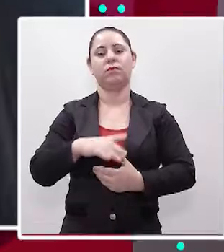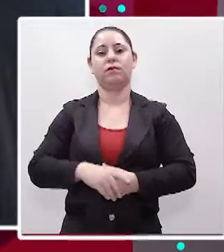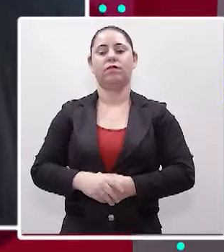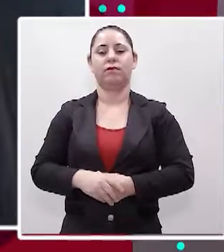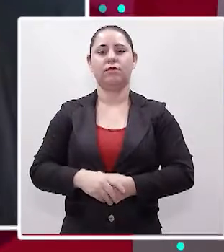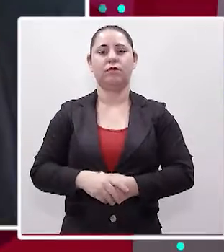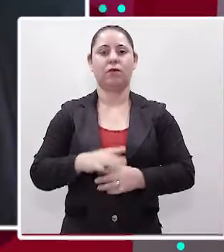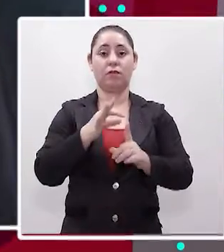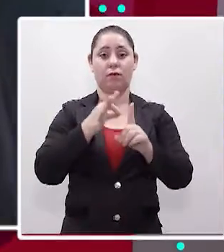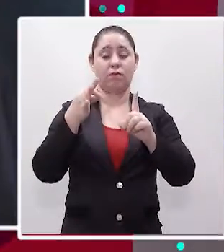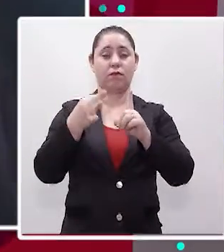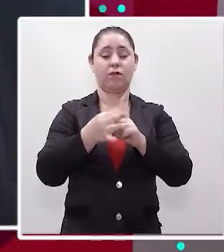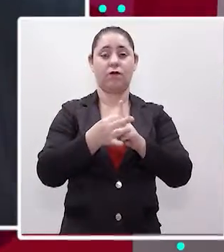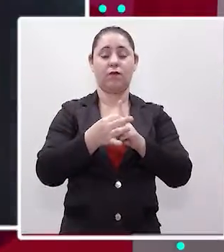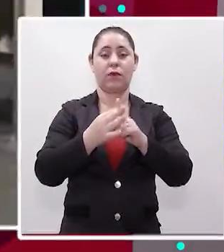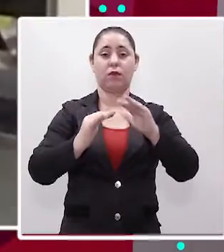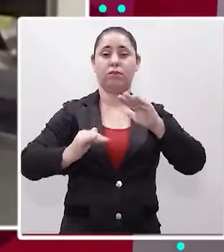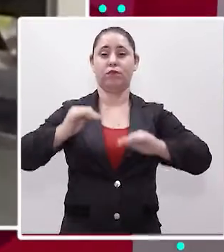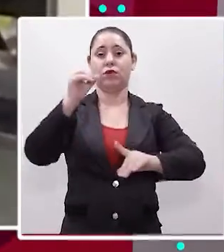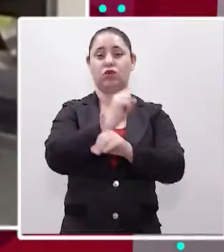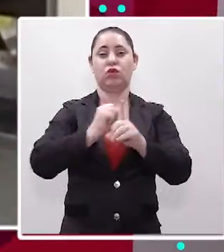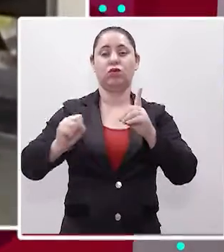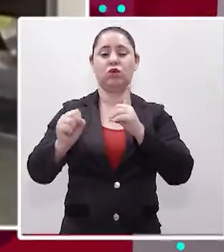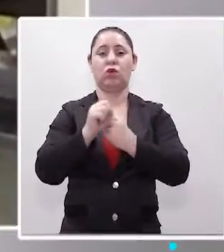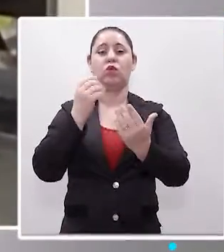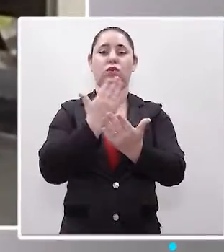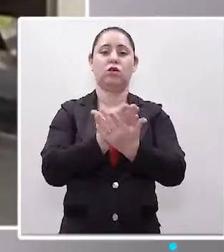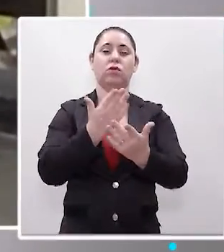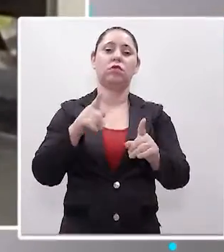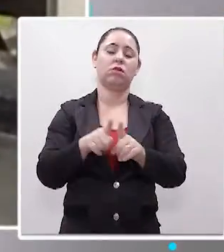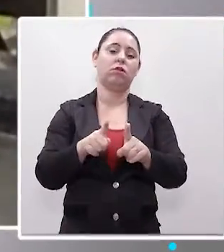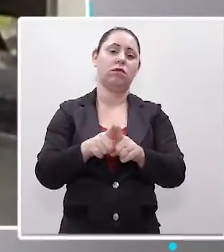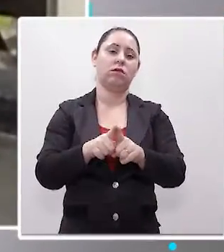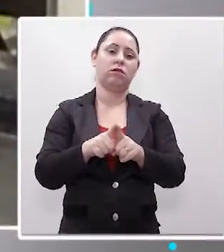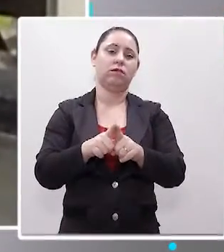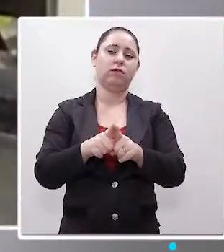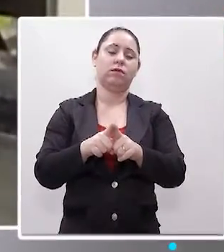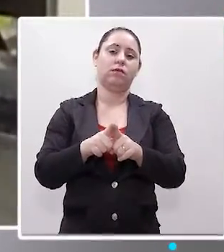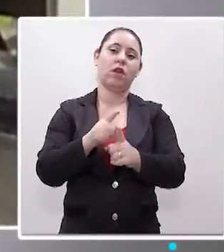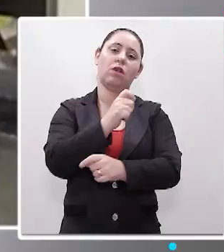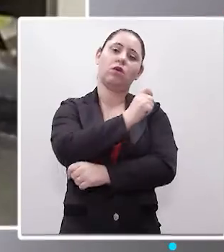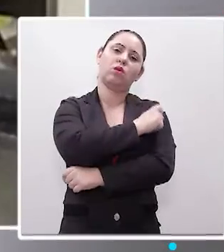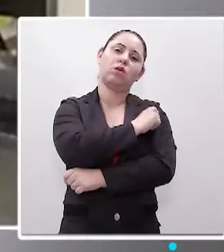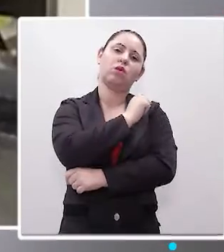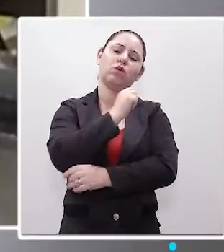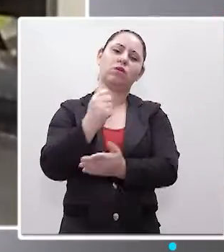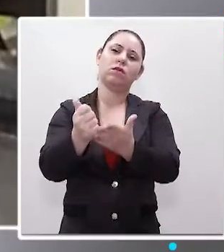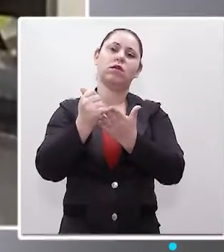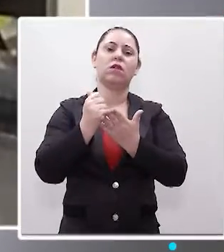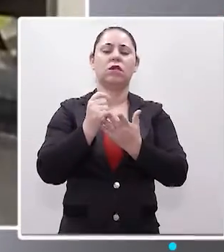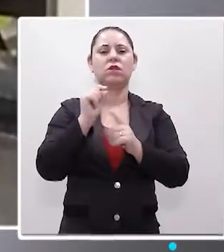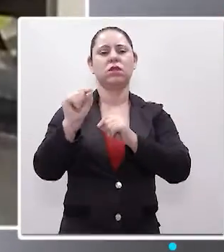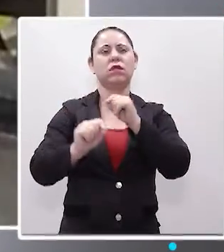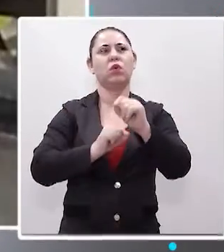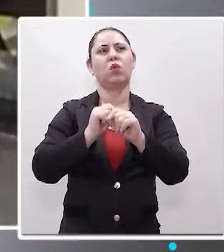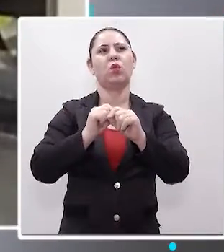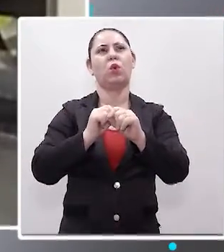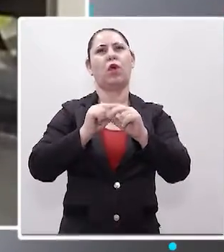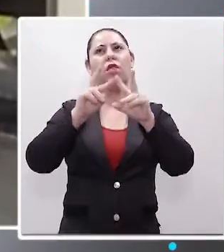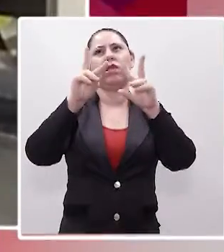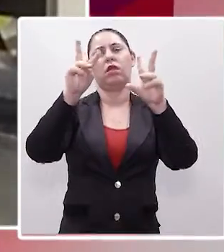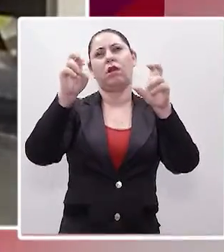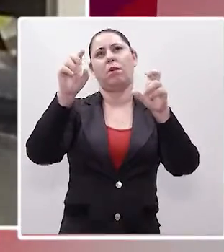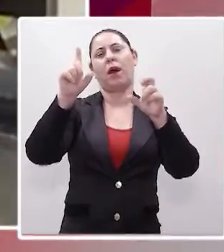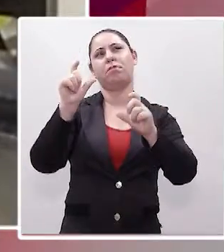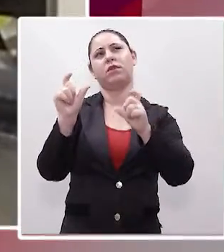tinham. A senhora citou aí algumas desigualdades por parte da sociedade, dos estudantes também. Eu queria trazer,